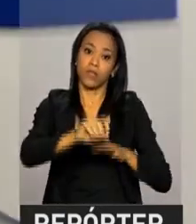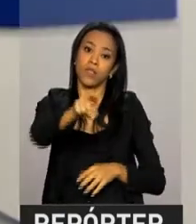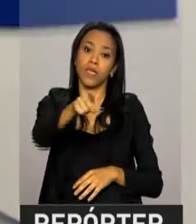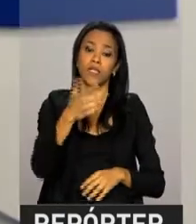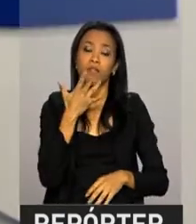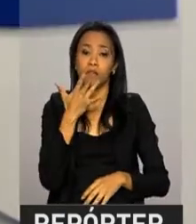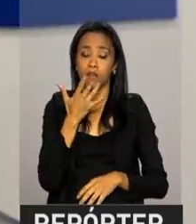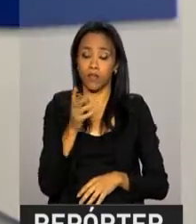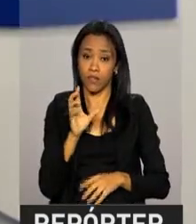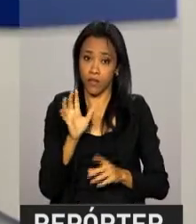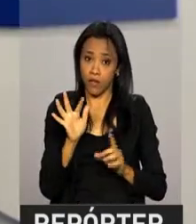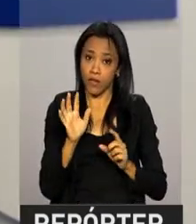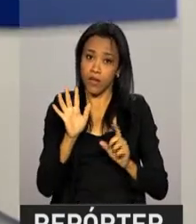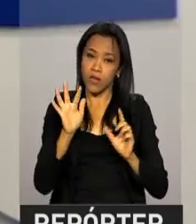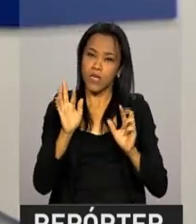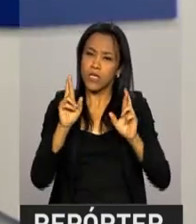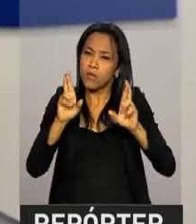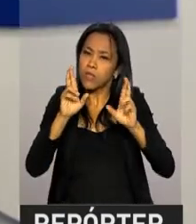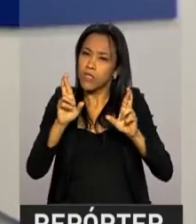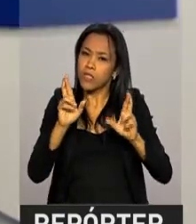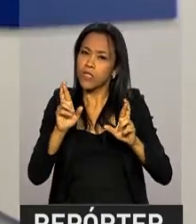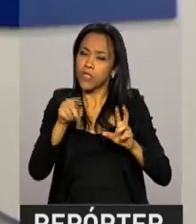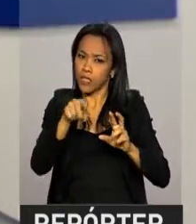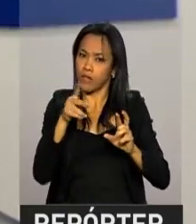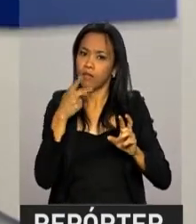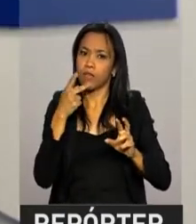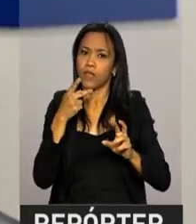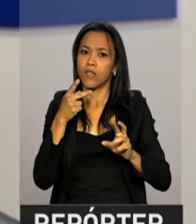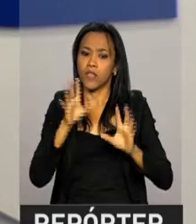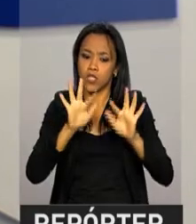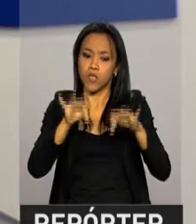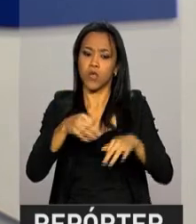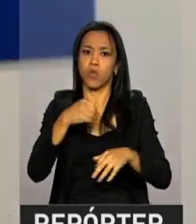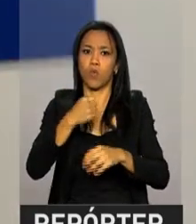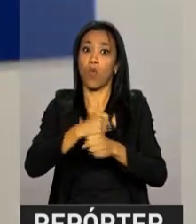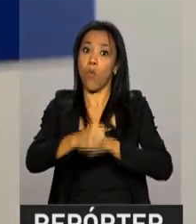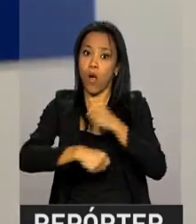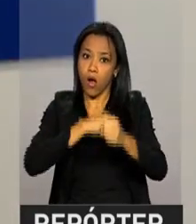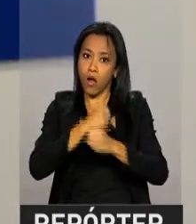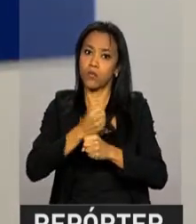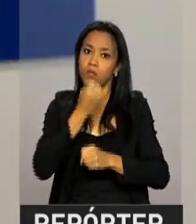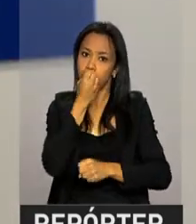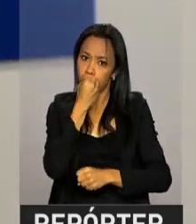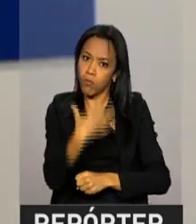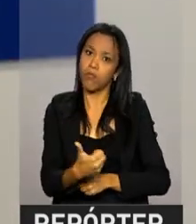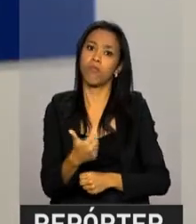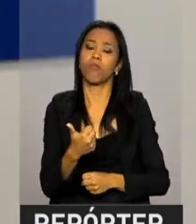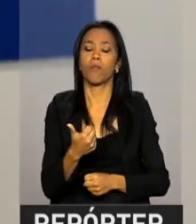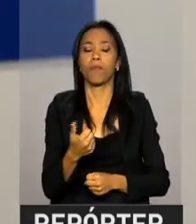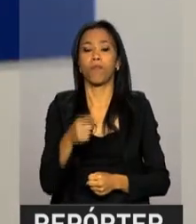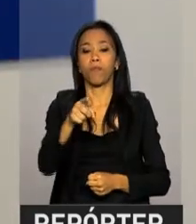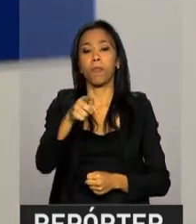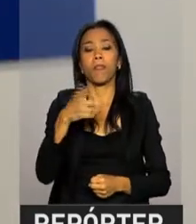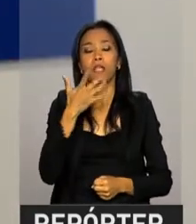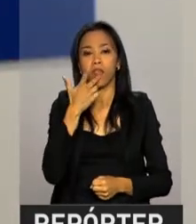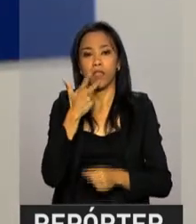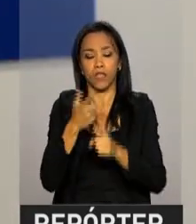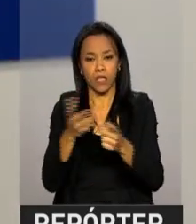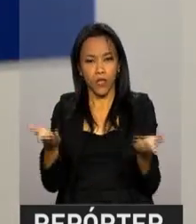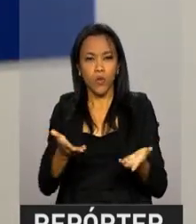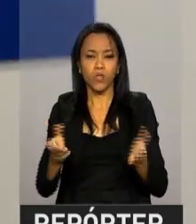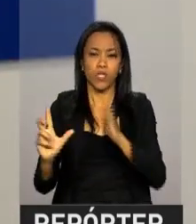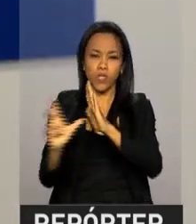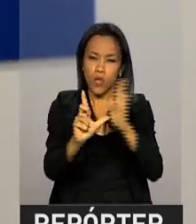fim e a expectativa é de que o setor deve fechar o ano no azul e estima que o varejo este ano deva